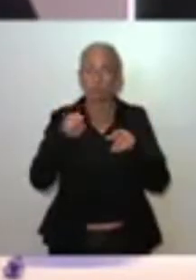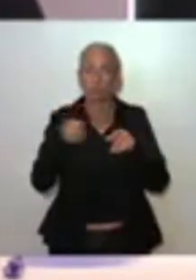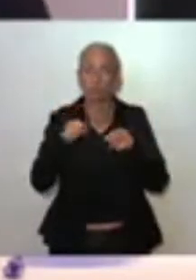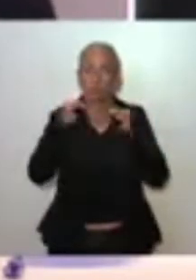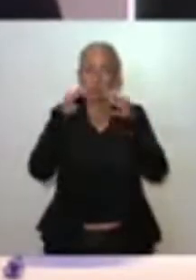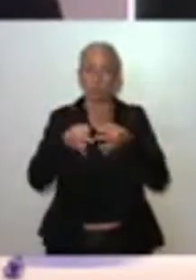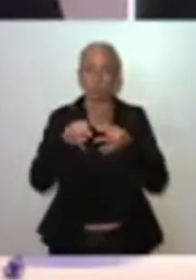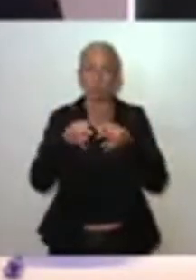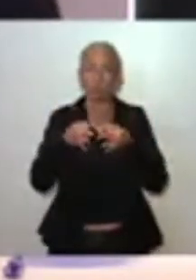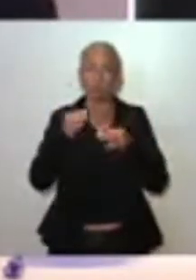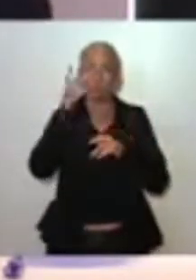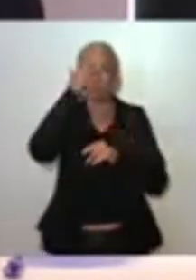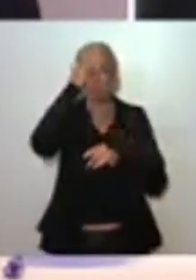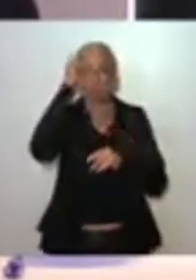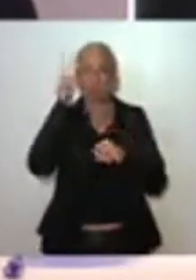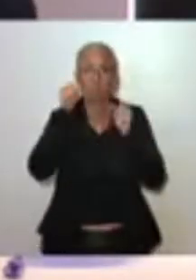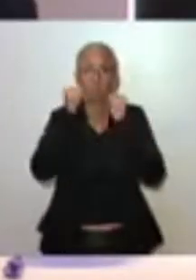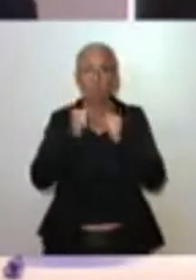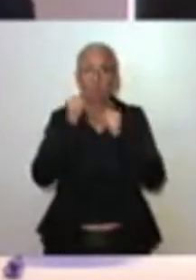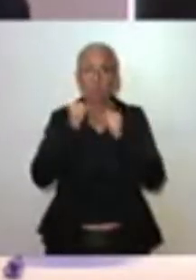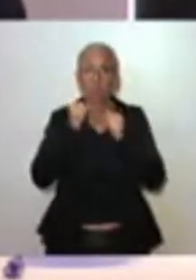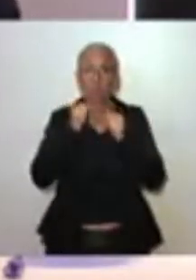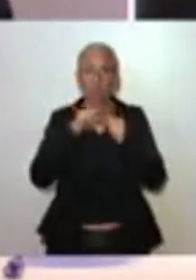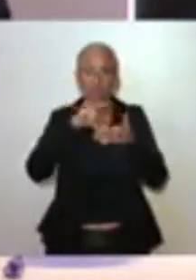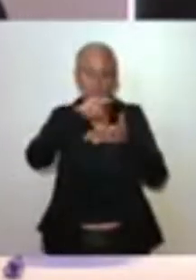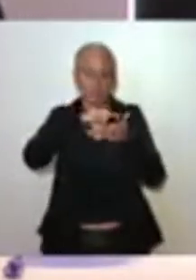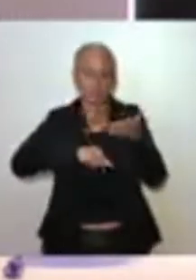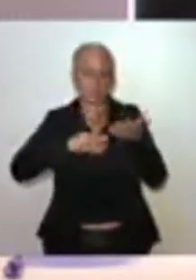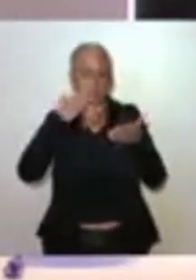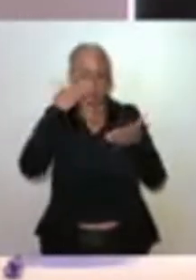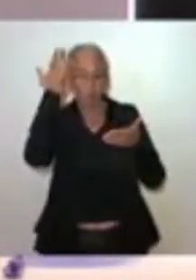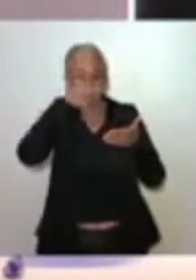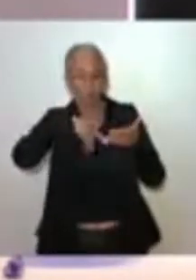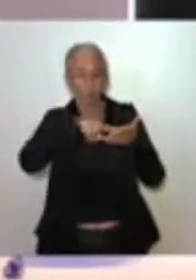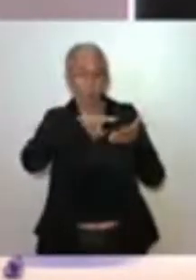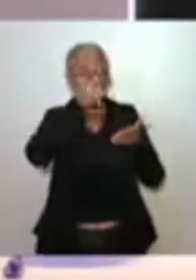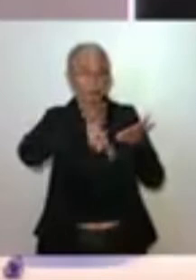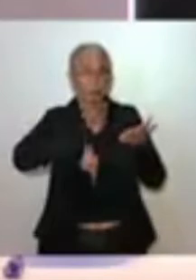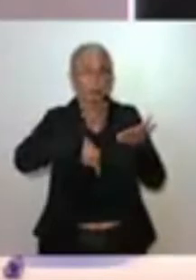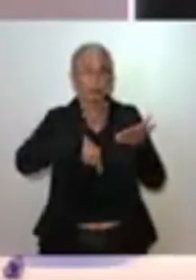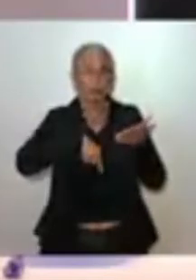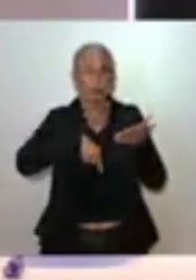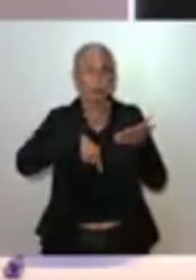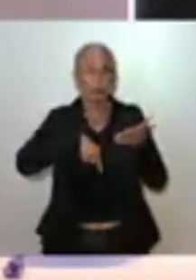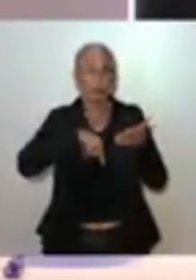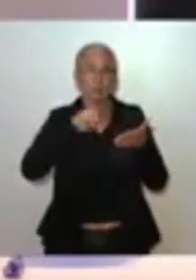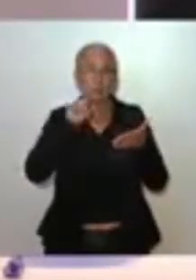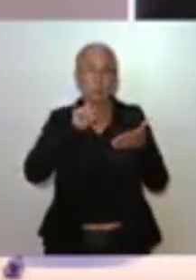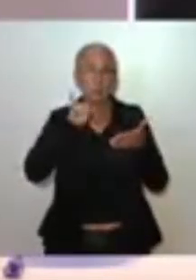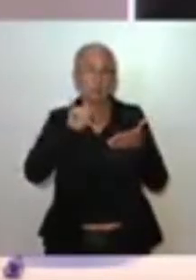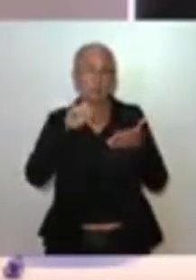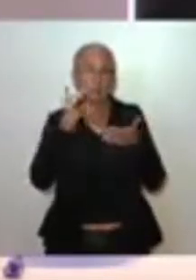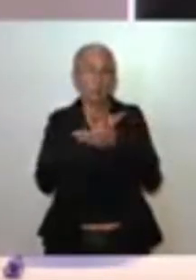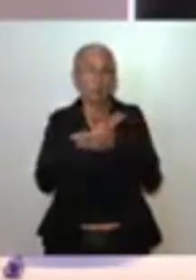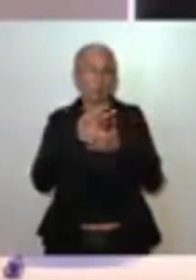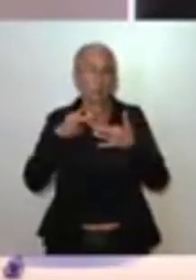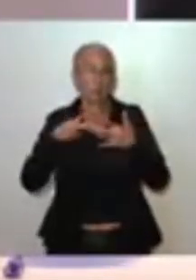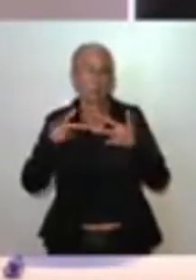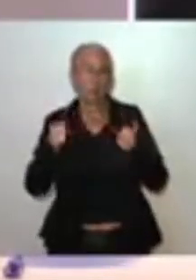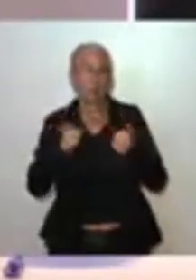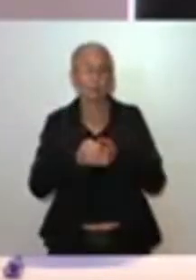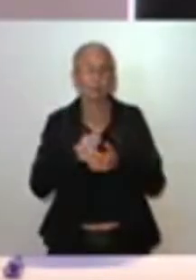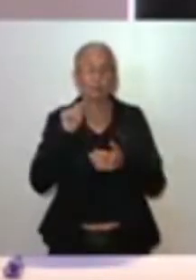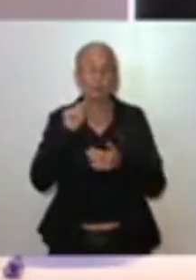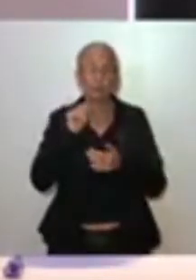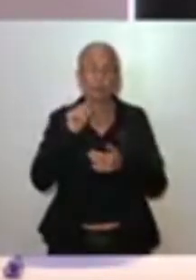qualquer pessoa pode conferir se há ou não ao O desvio e aqui eu vou